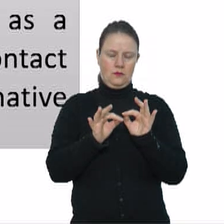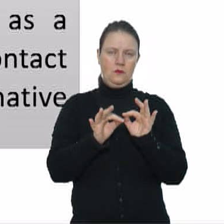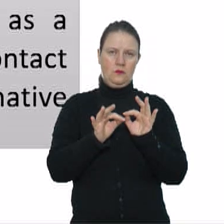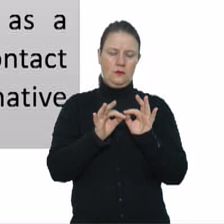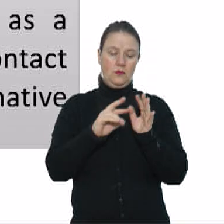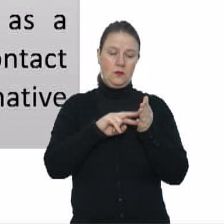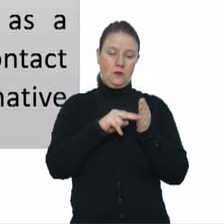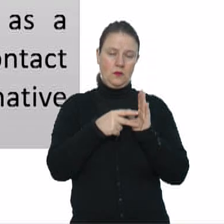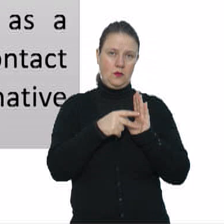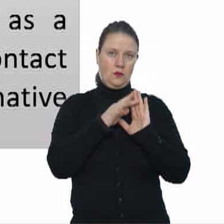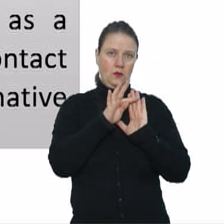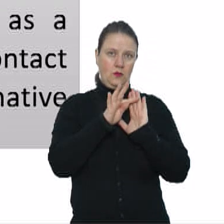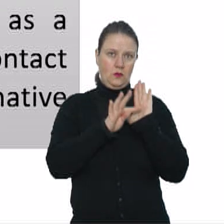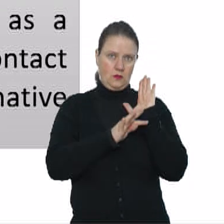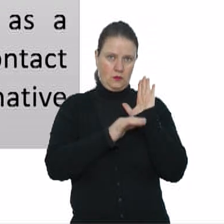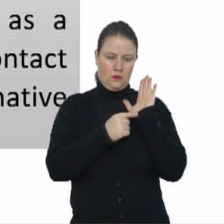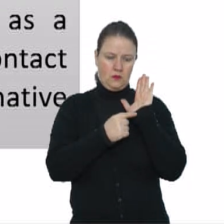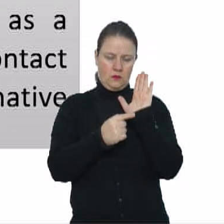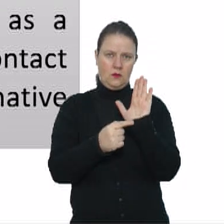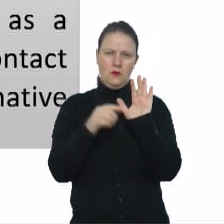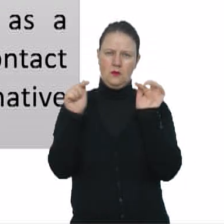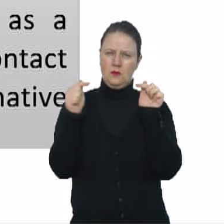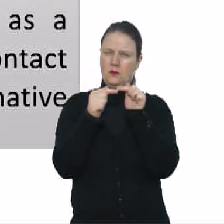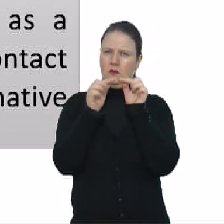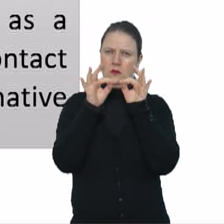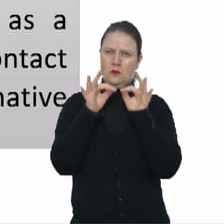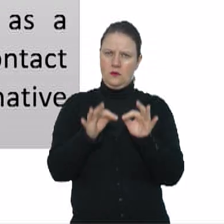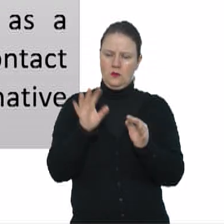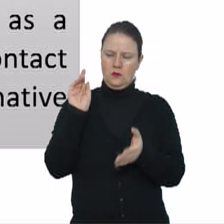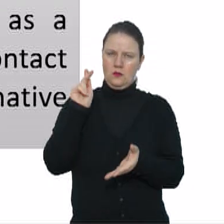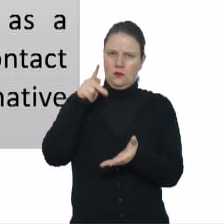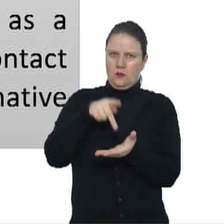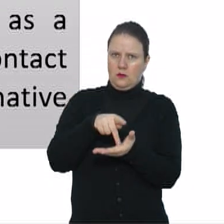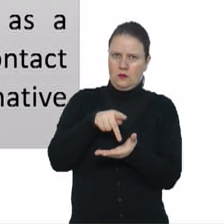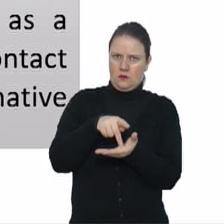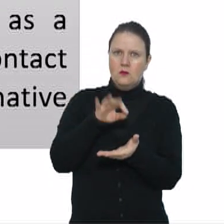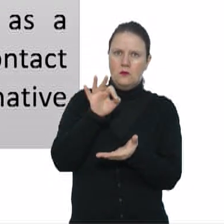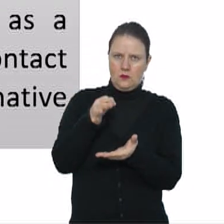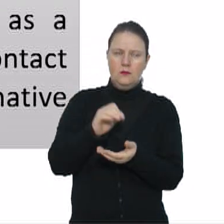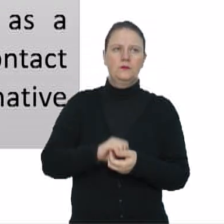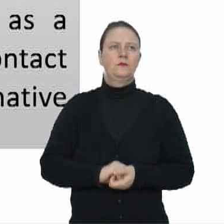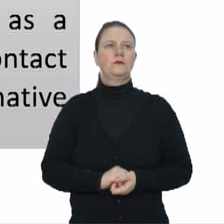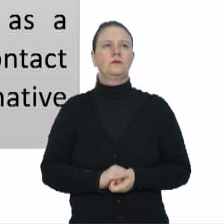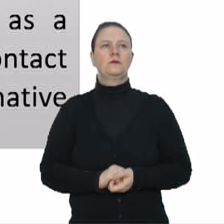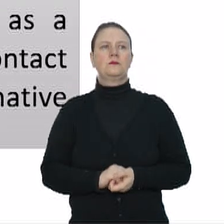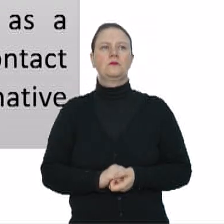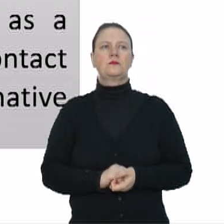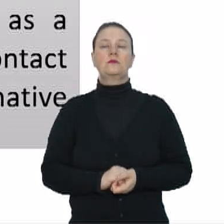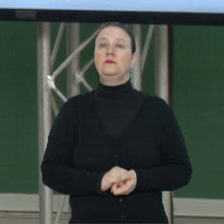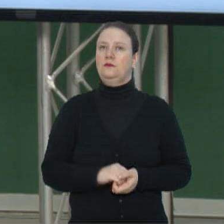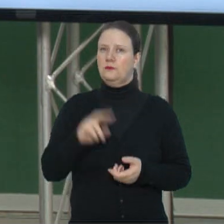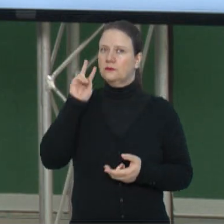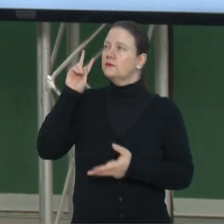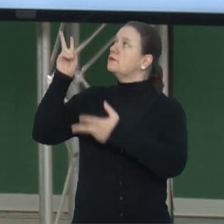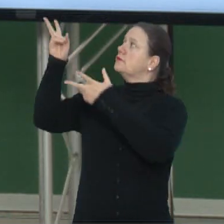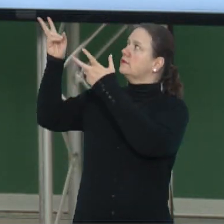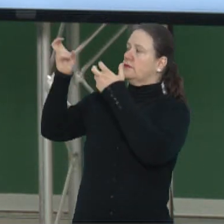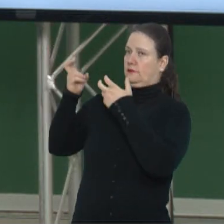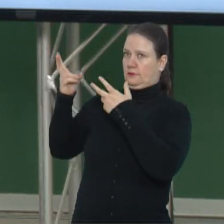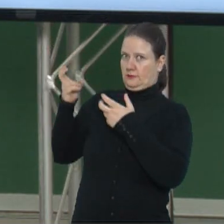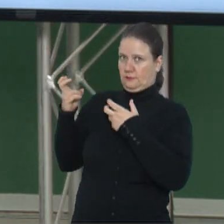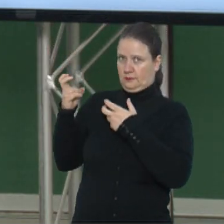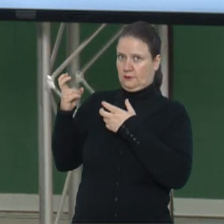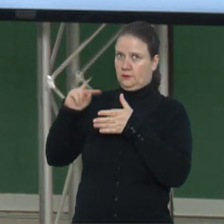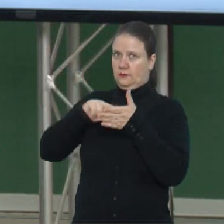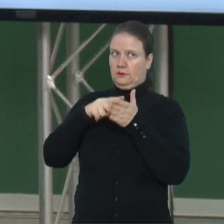do termo língua franca, é correto afirmar que... Perceberam que eu coloquei aqui para vocês a definição que nós vimos no slide